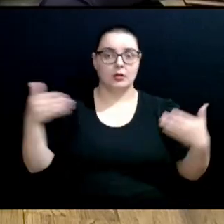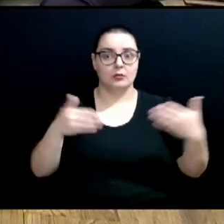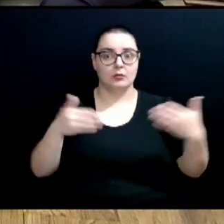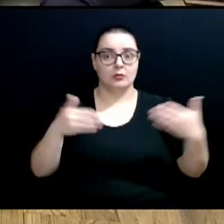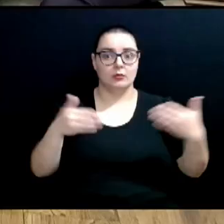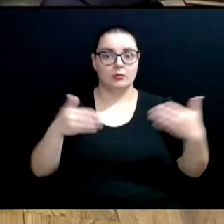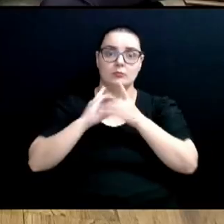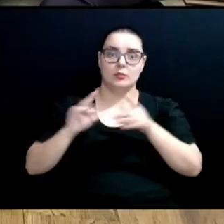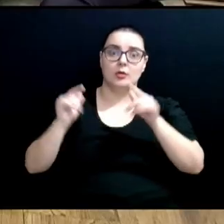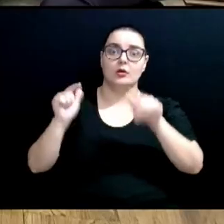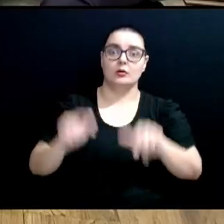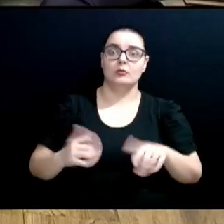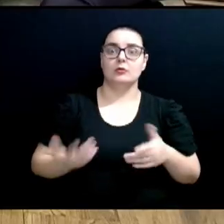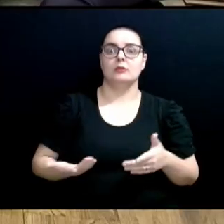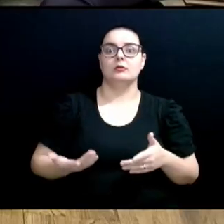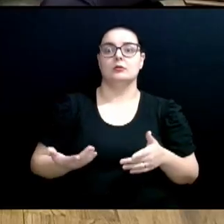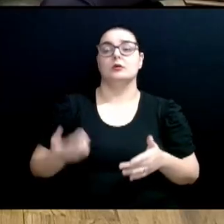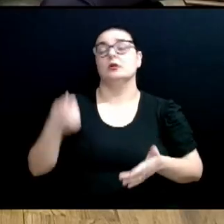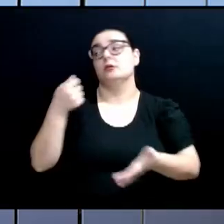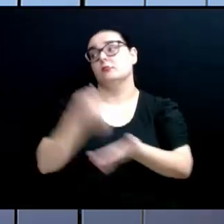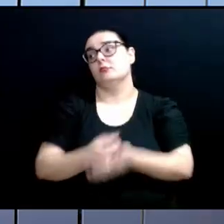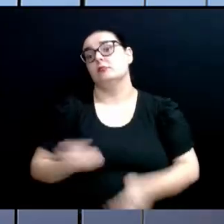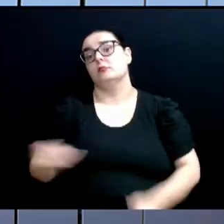local que seja realmente importante.